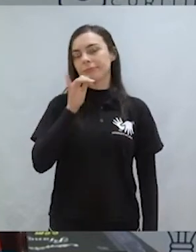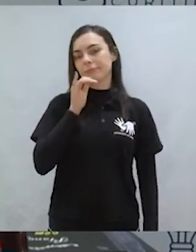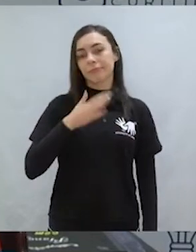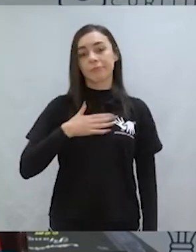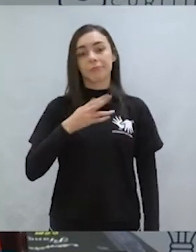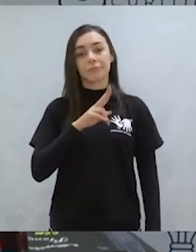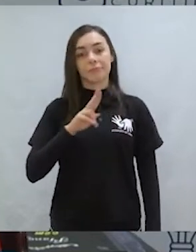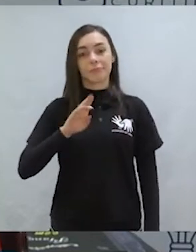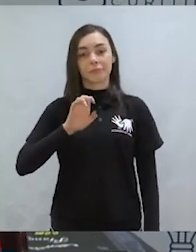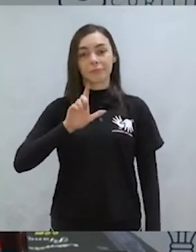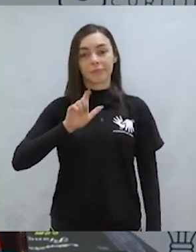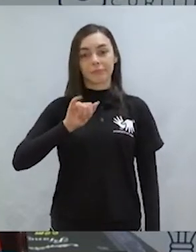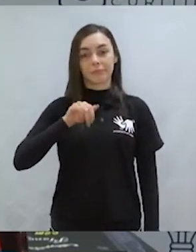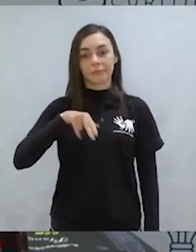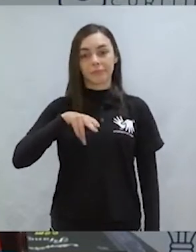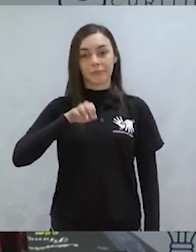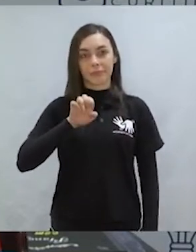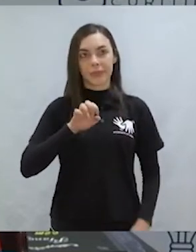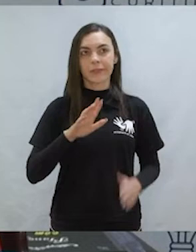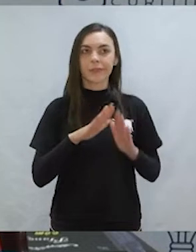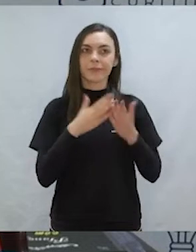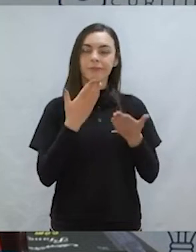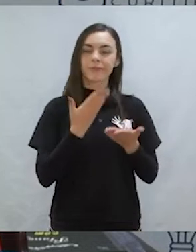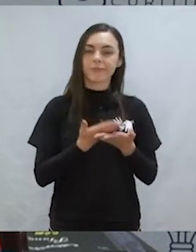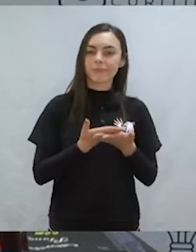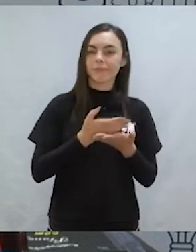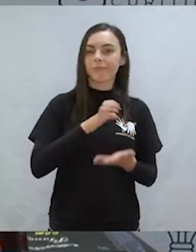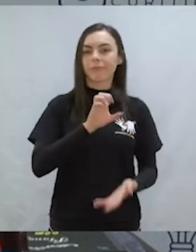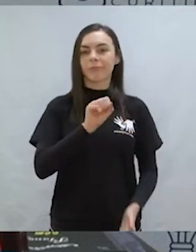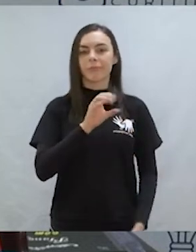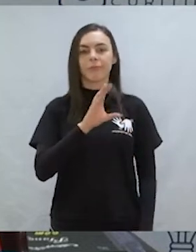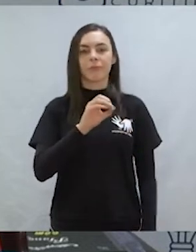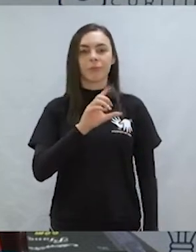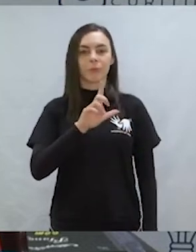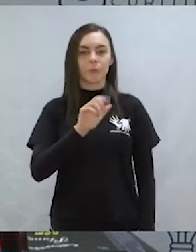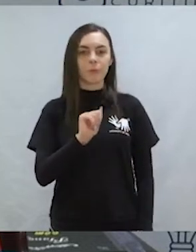O E de Elaine, de escola.